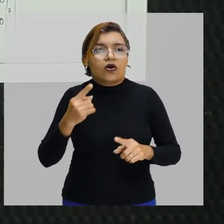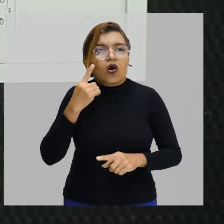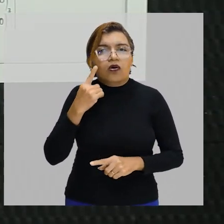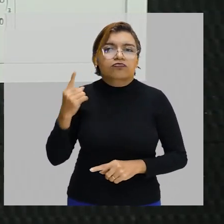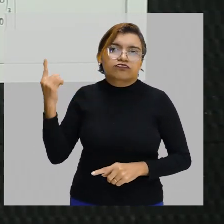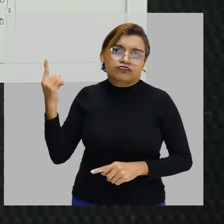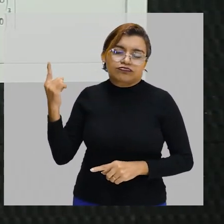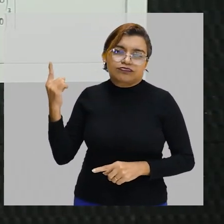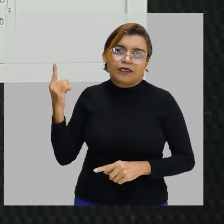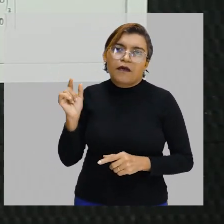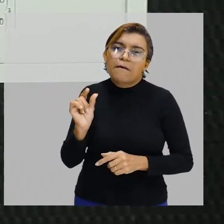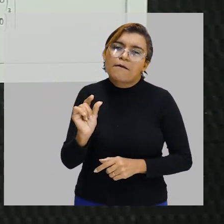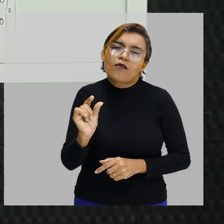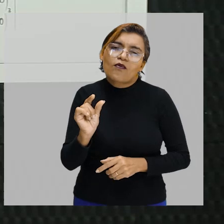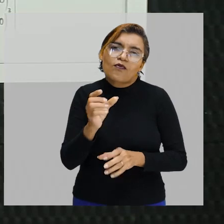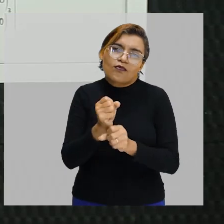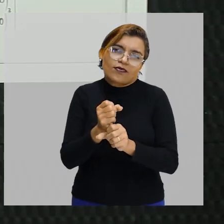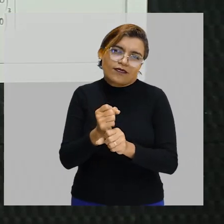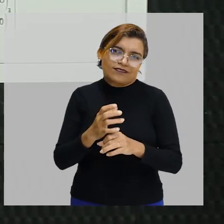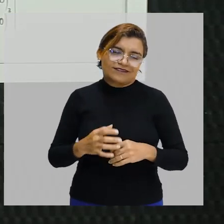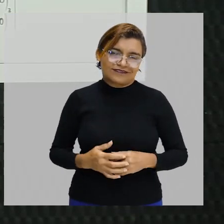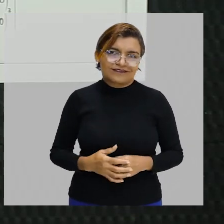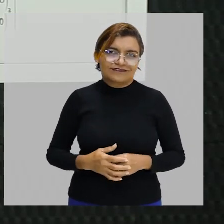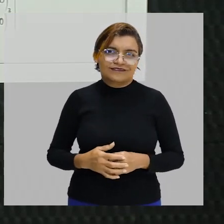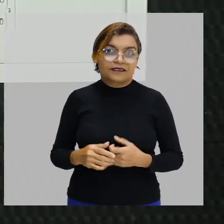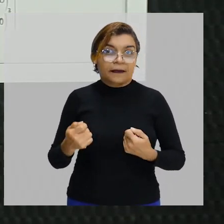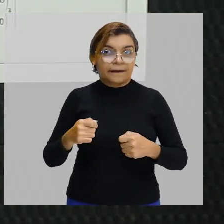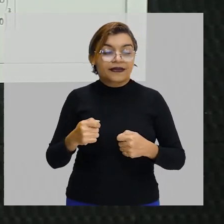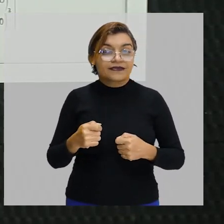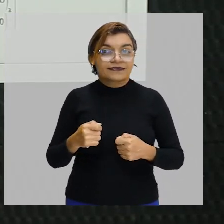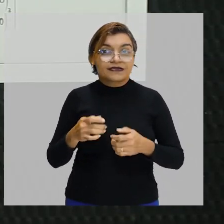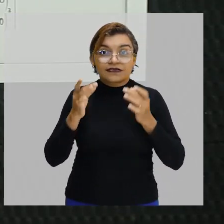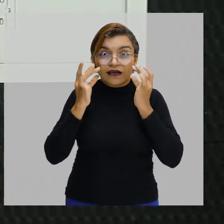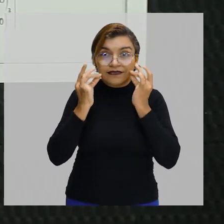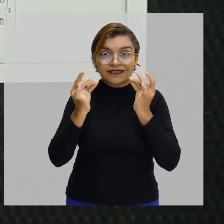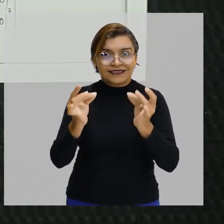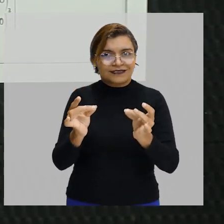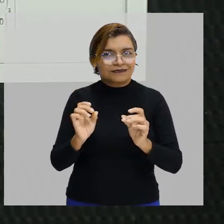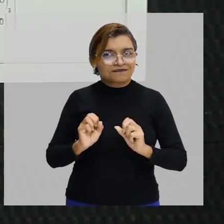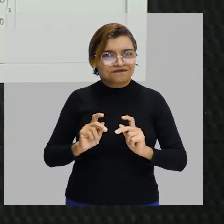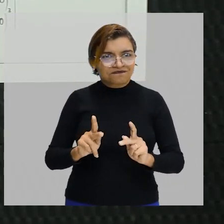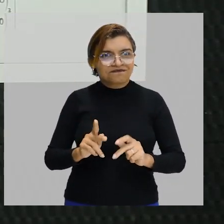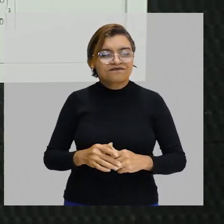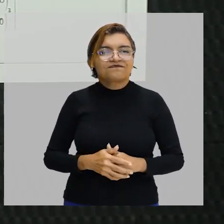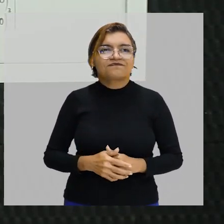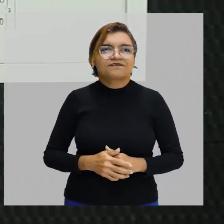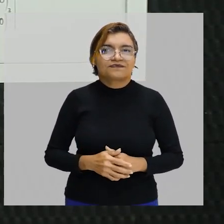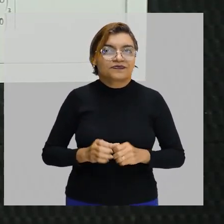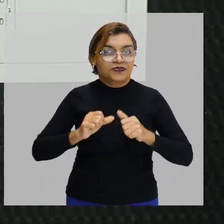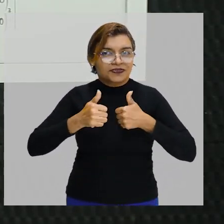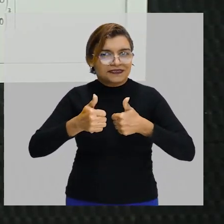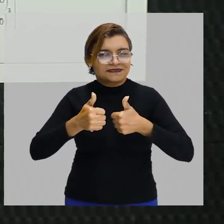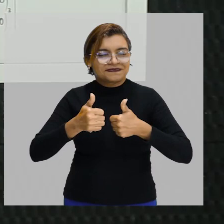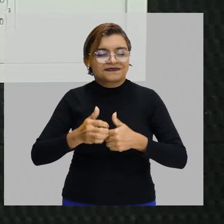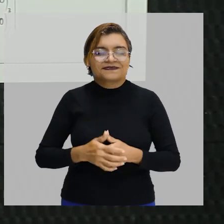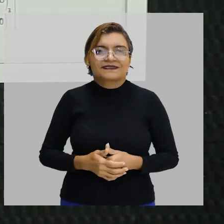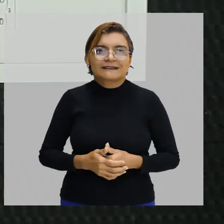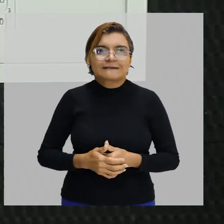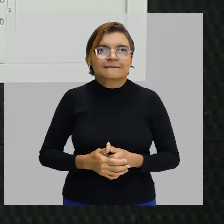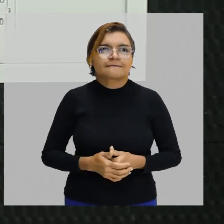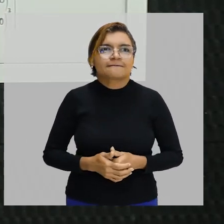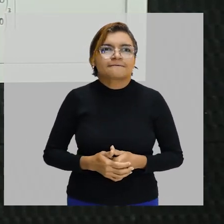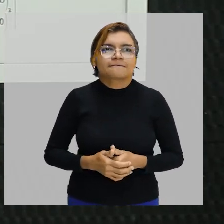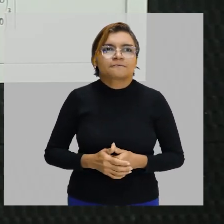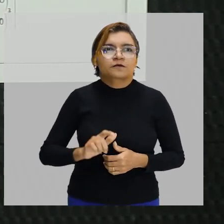o tantinho de conta que a gente fez aqui. Tá? Então, a gente tem que estar bem ligado nessas coisas. Certinho, turma? Olha